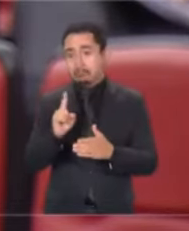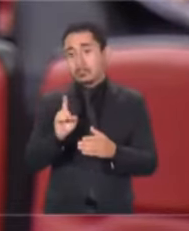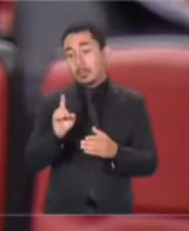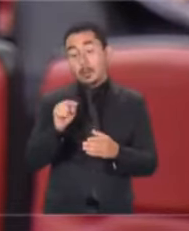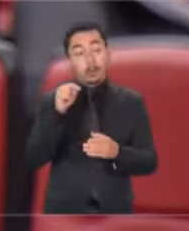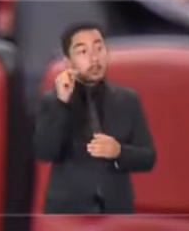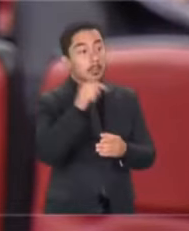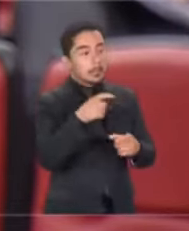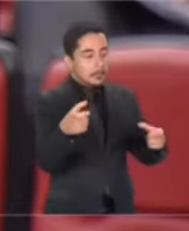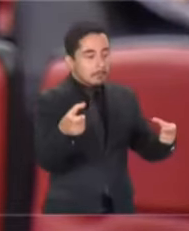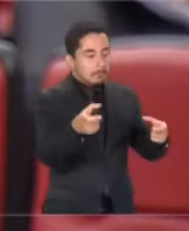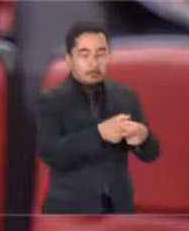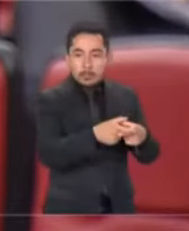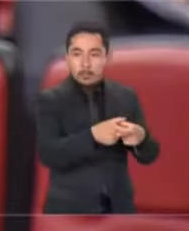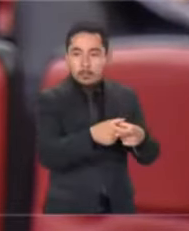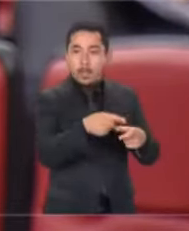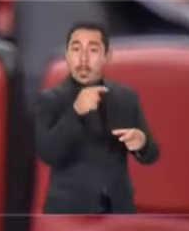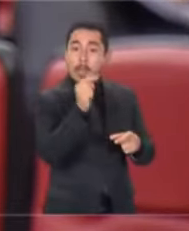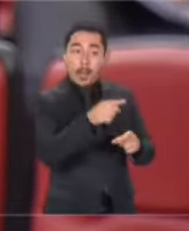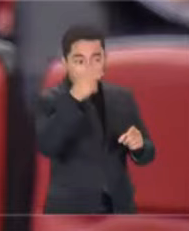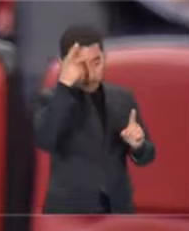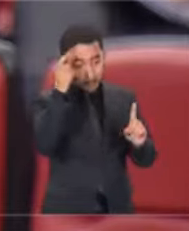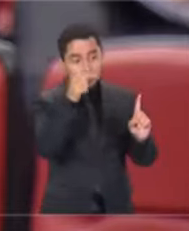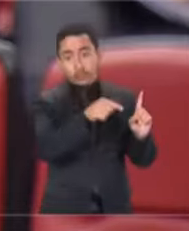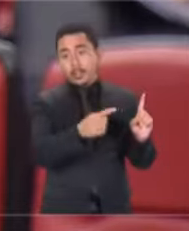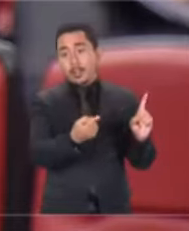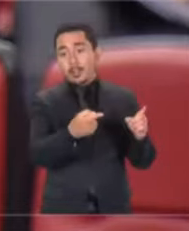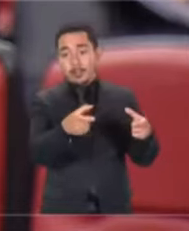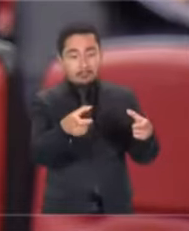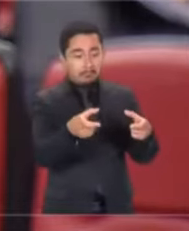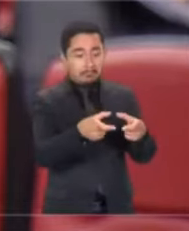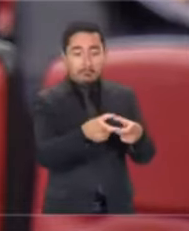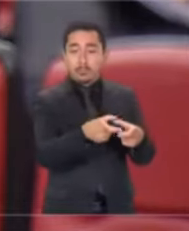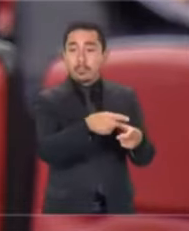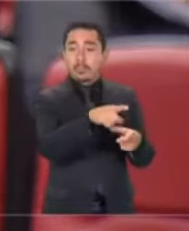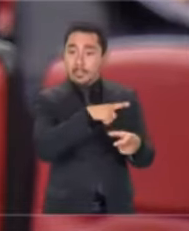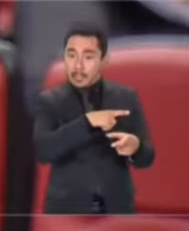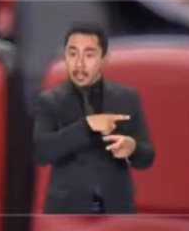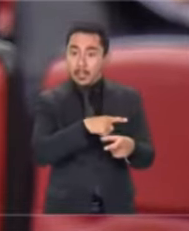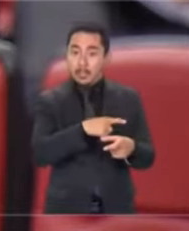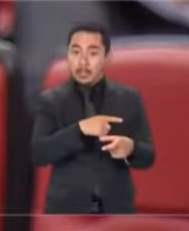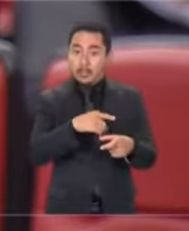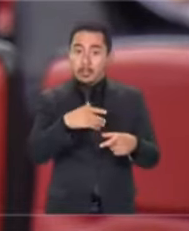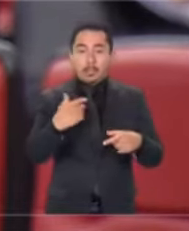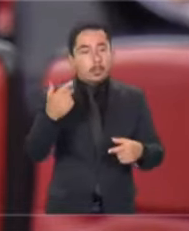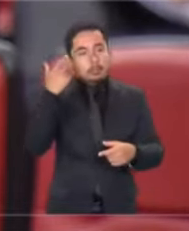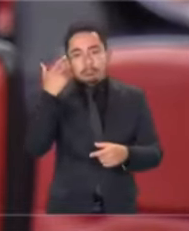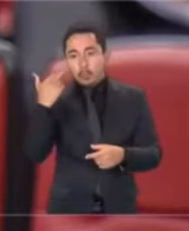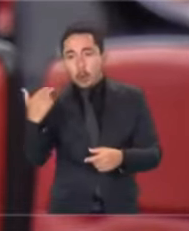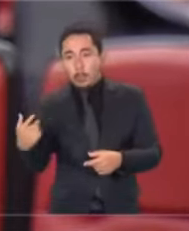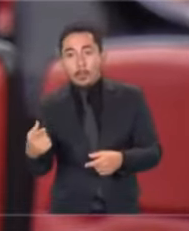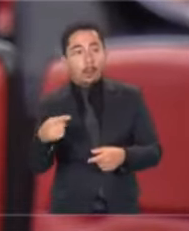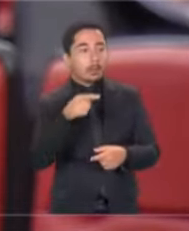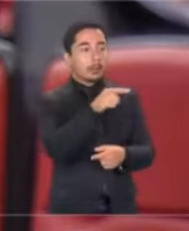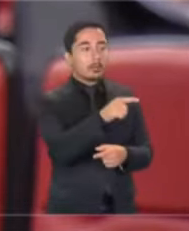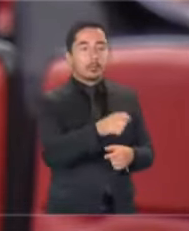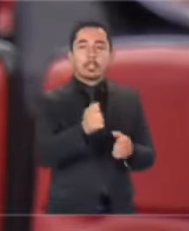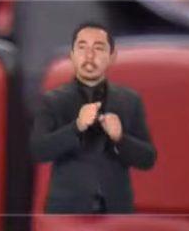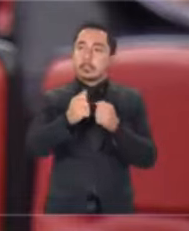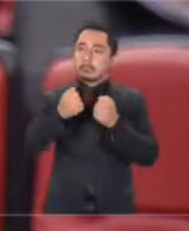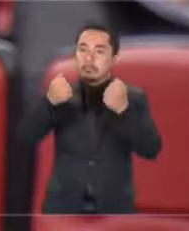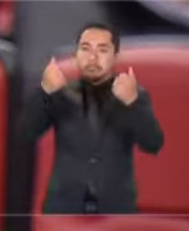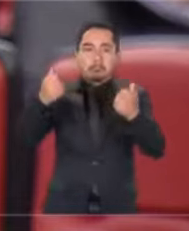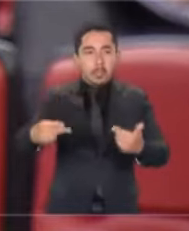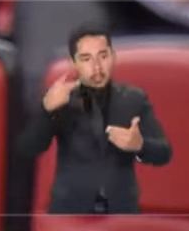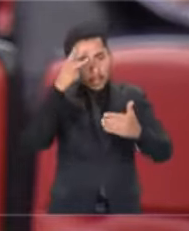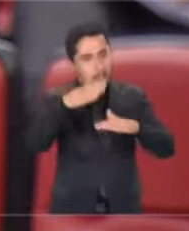minúsculo, excelência, uma candidata que é advinda de um povoado de Pacas de Marçal, então é absolutamente natural que, tendo ela comunicado seu ciclo